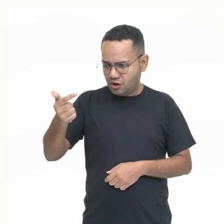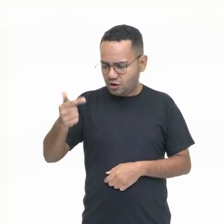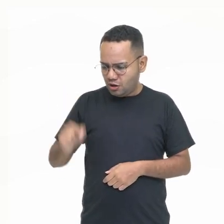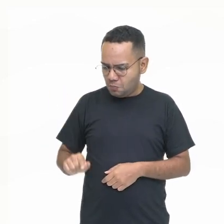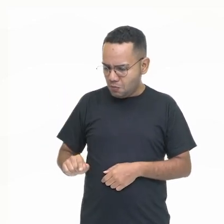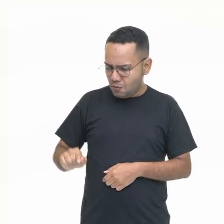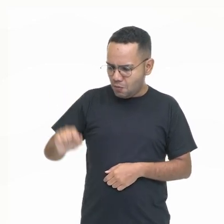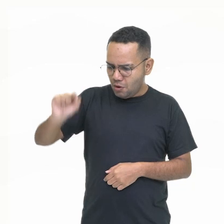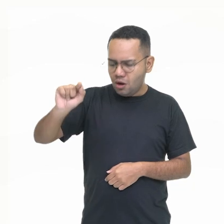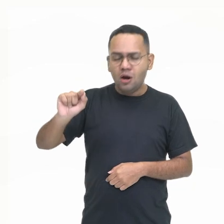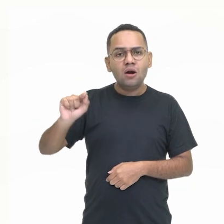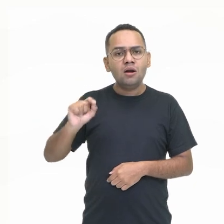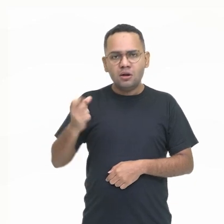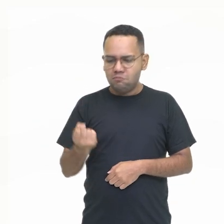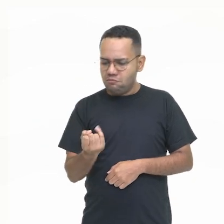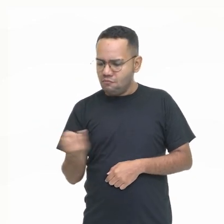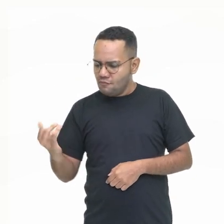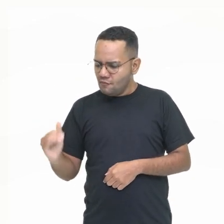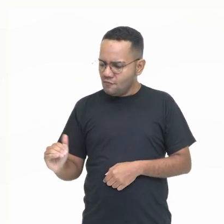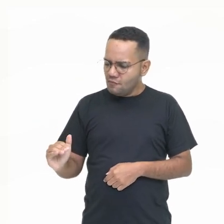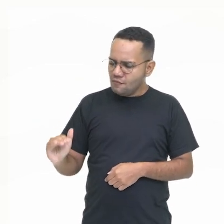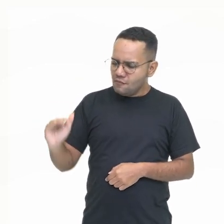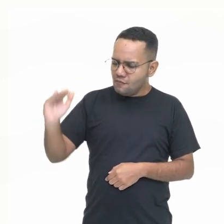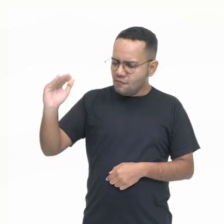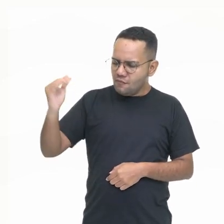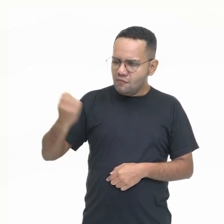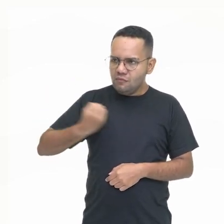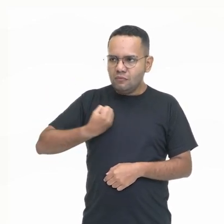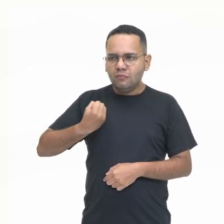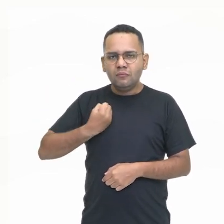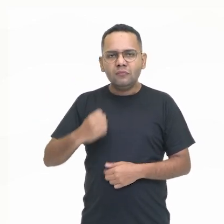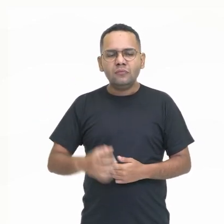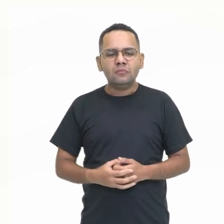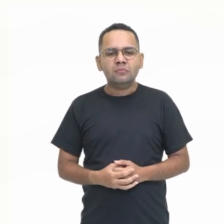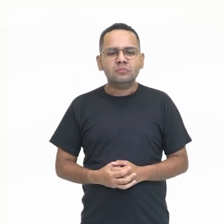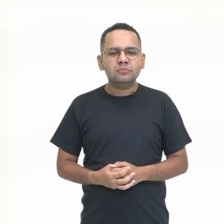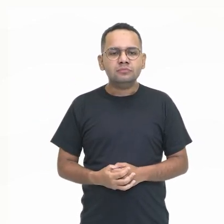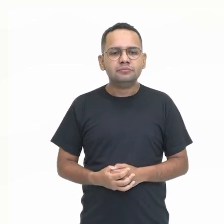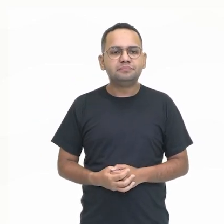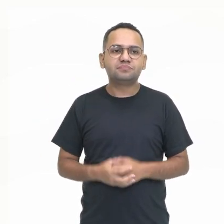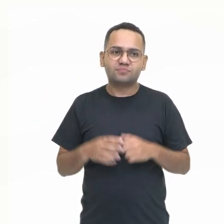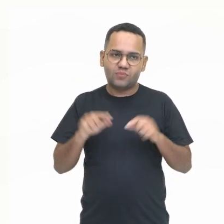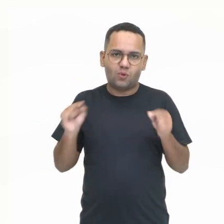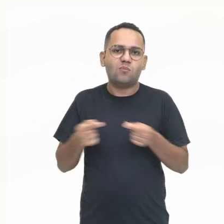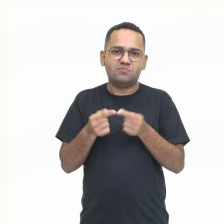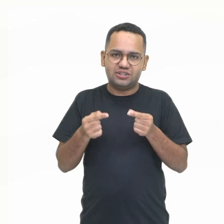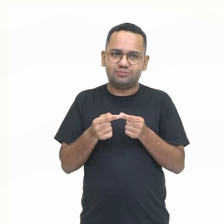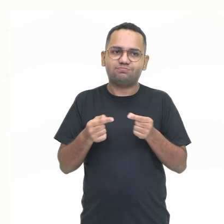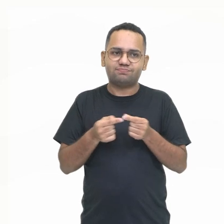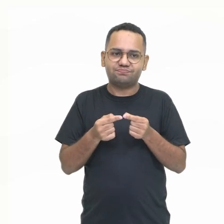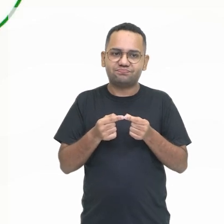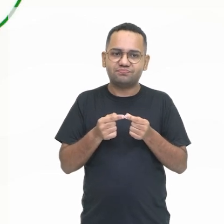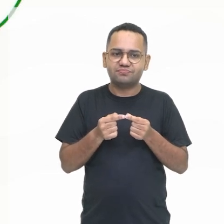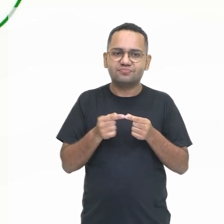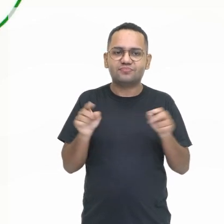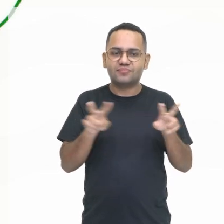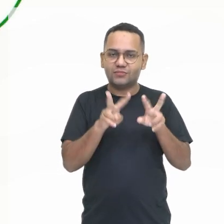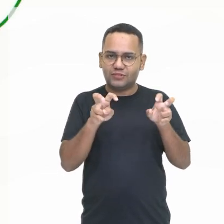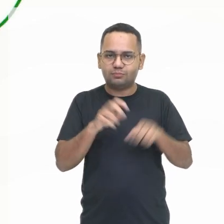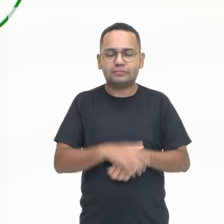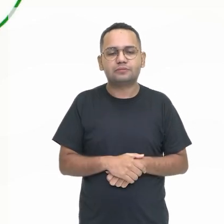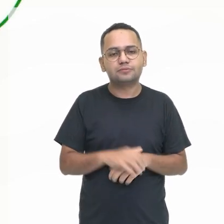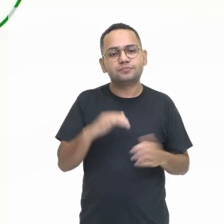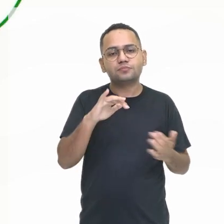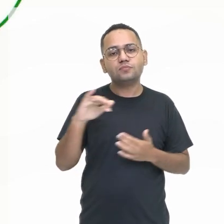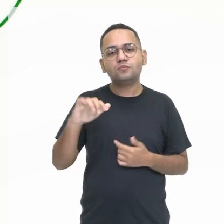aumentando. Aumenta o valor do x, também aumenta o valor do y. Por isso nós dizemos que essa função é uma função crescente. Tá legal? Vamos ver outra